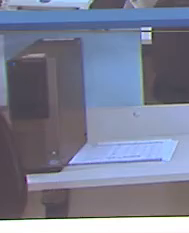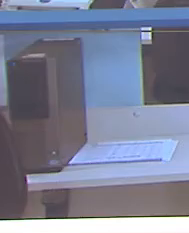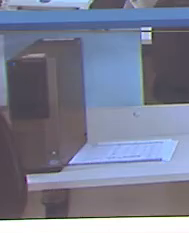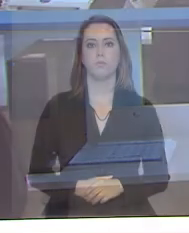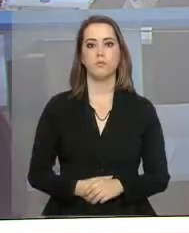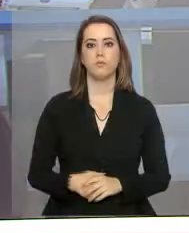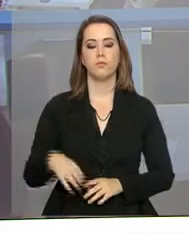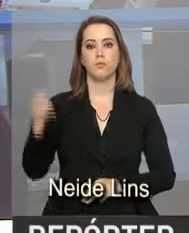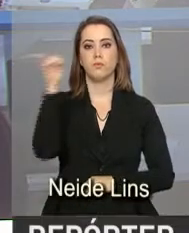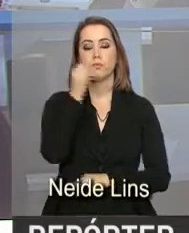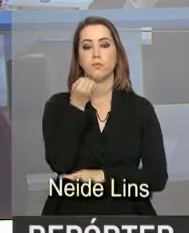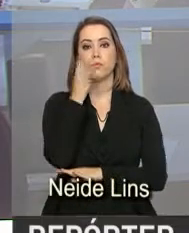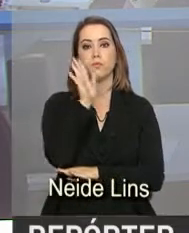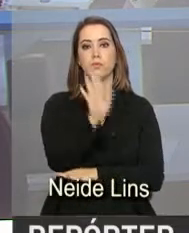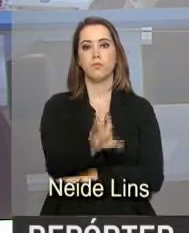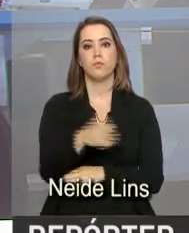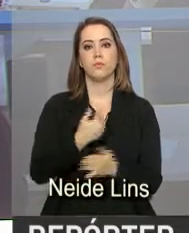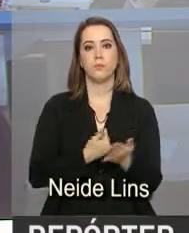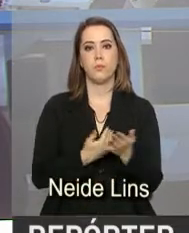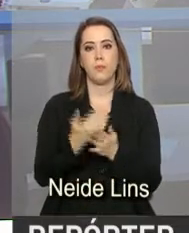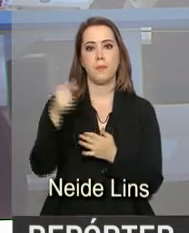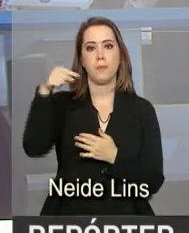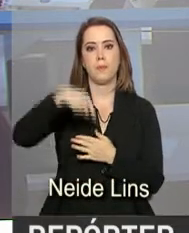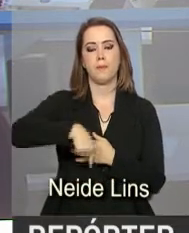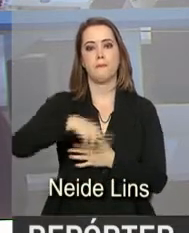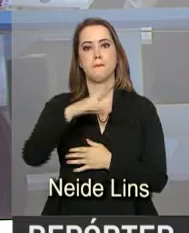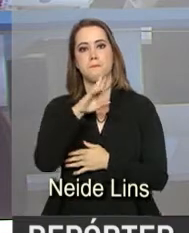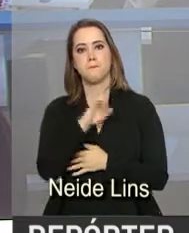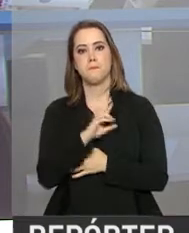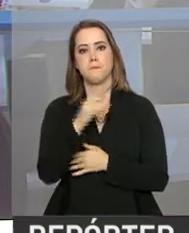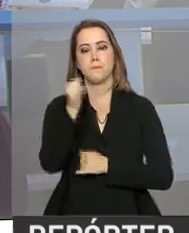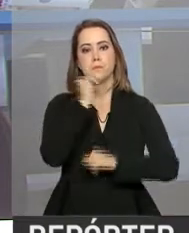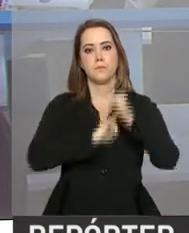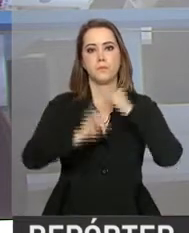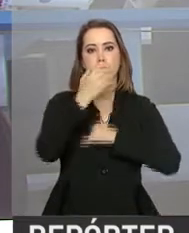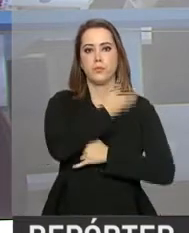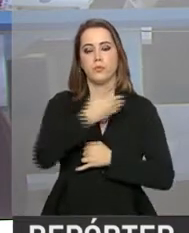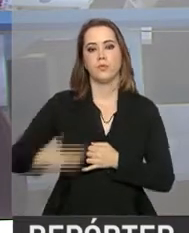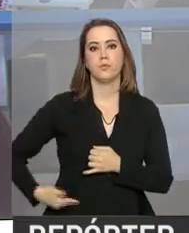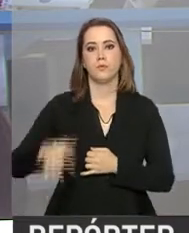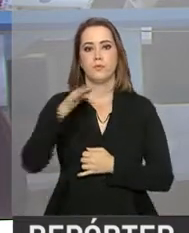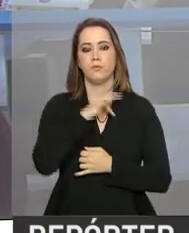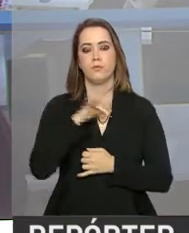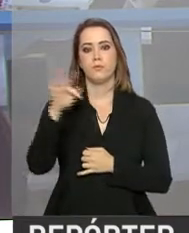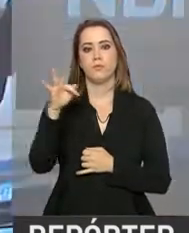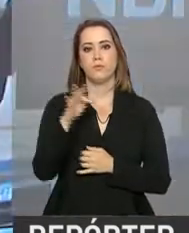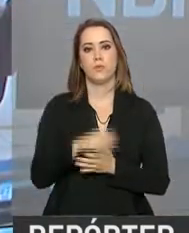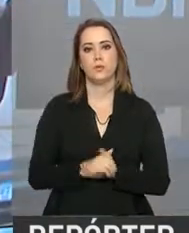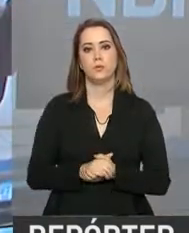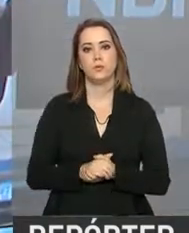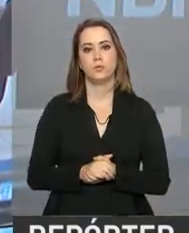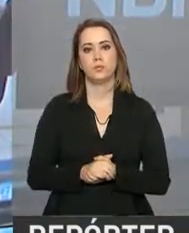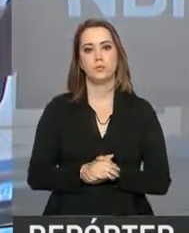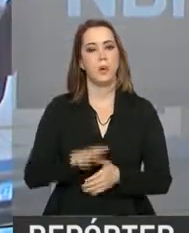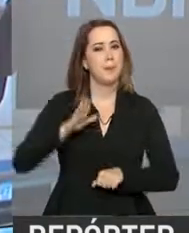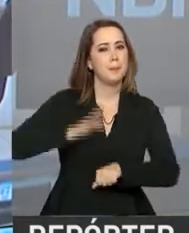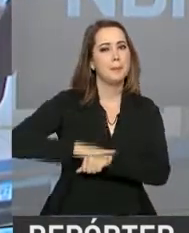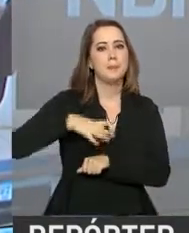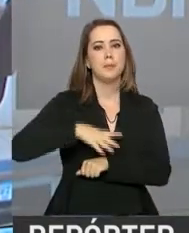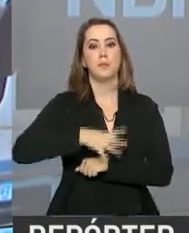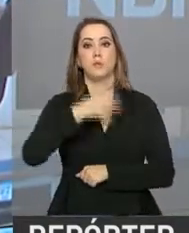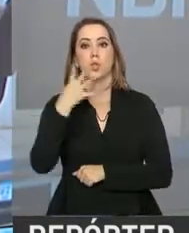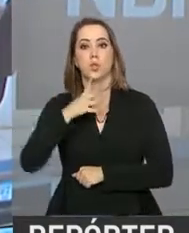lá uma boa tarde começa agora mais uma edição do repórter nbr e as notícias do governo federal mais de